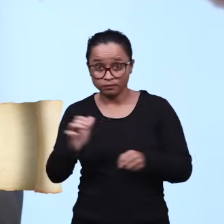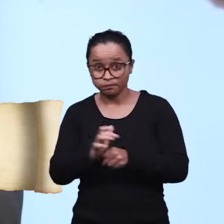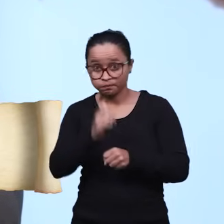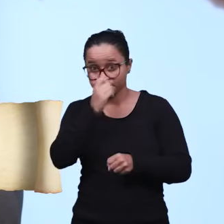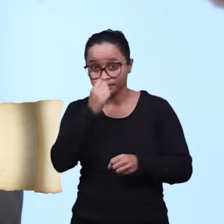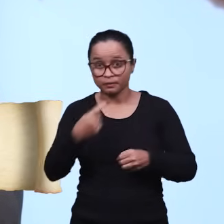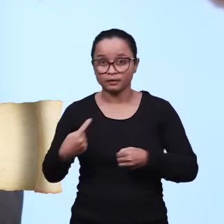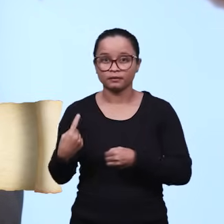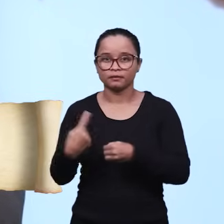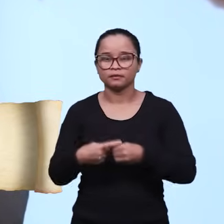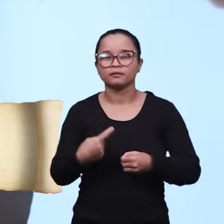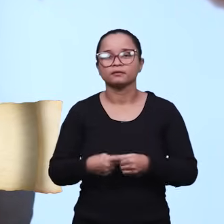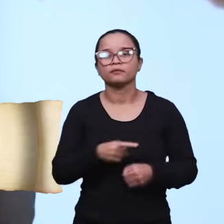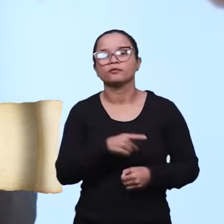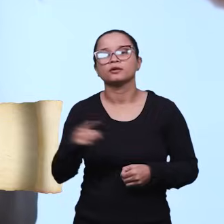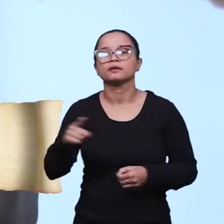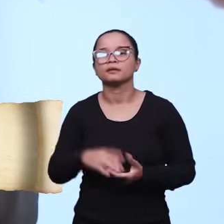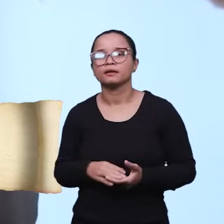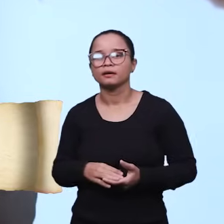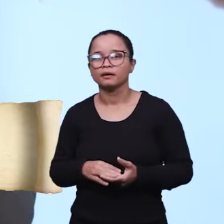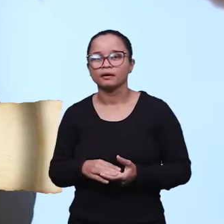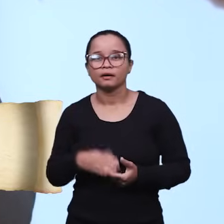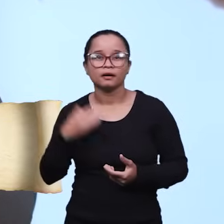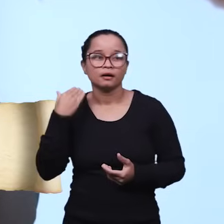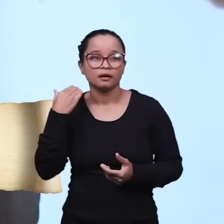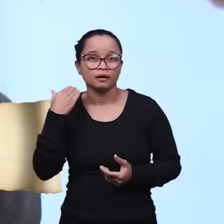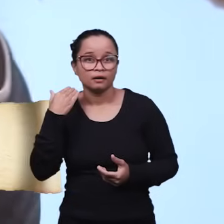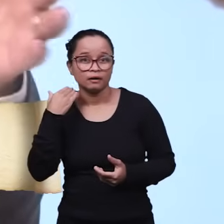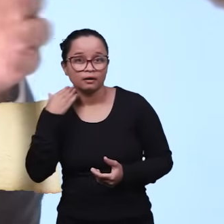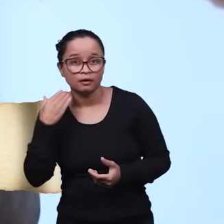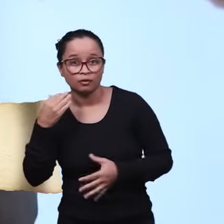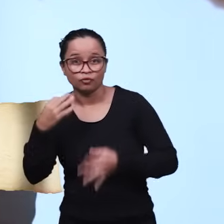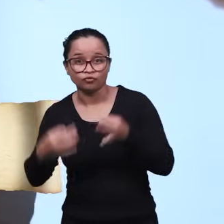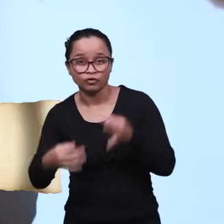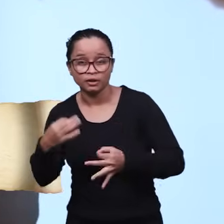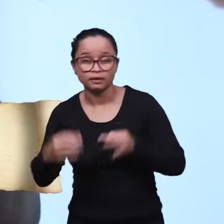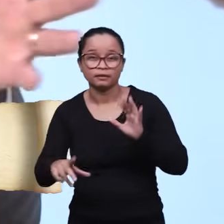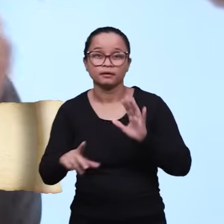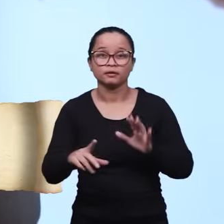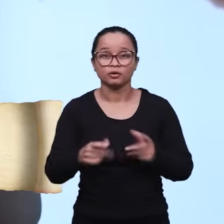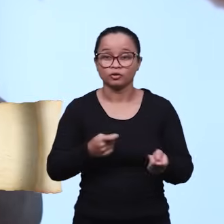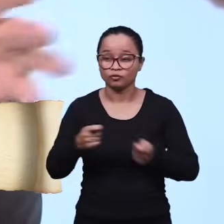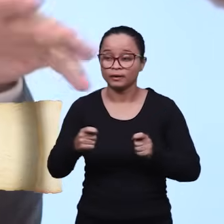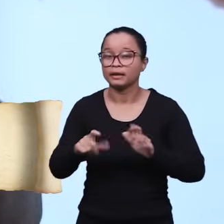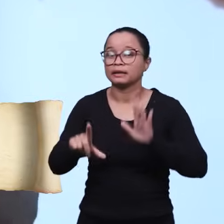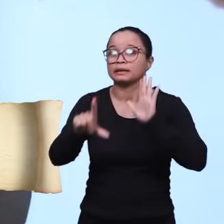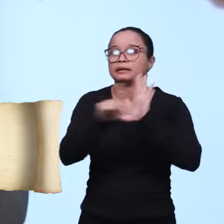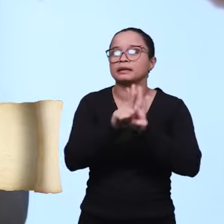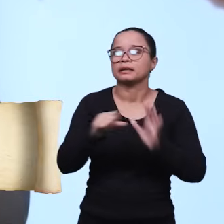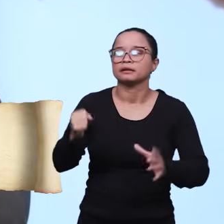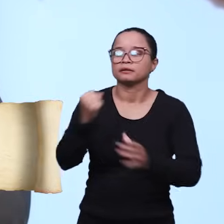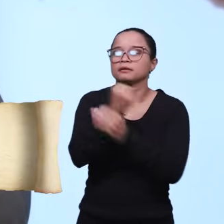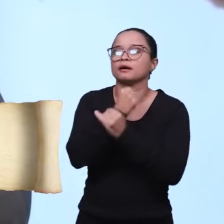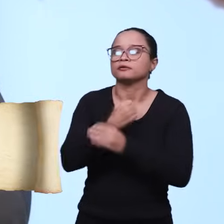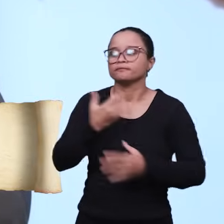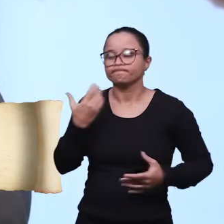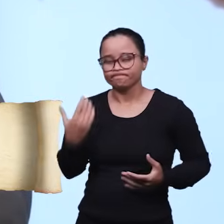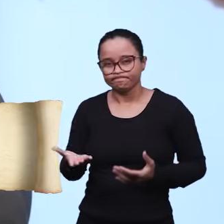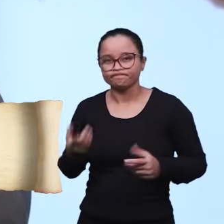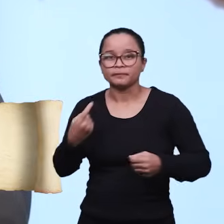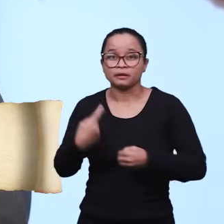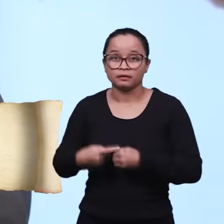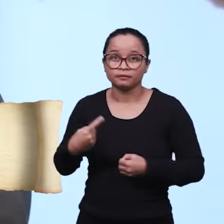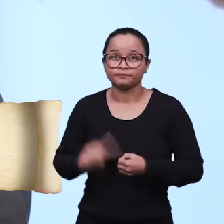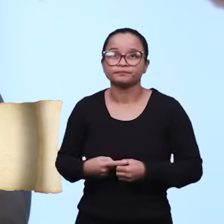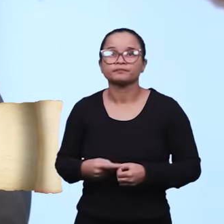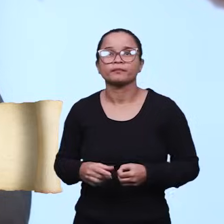os magistrados, que eram as pessoas responsáveis pelo governo, pela segurança da cidade,